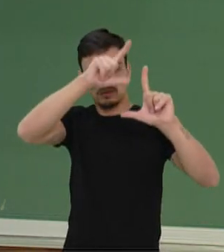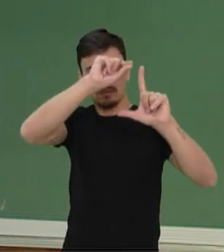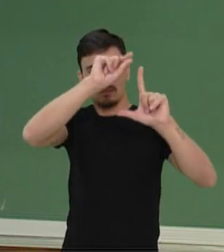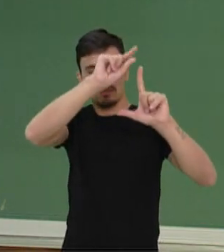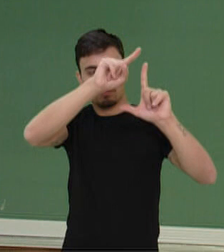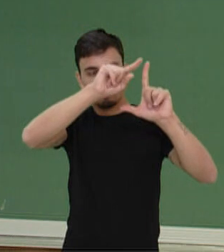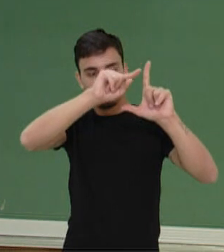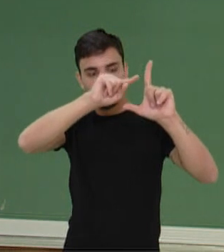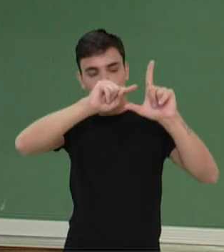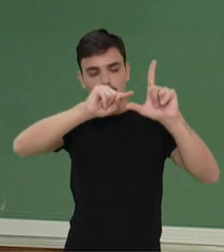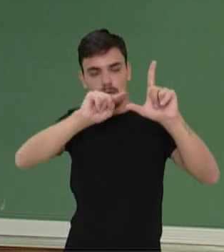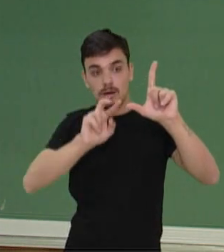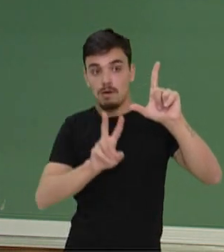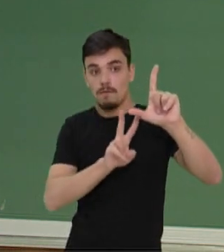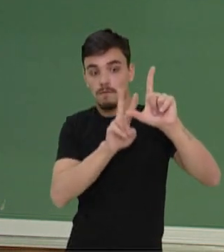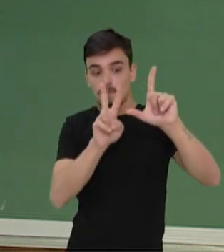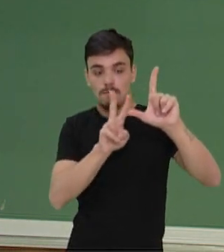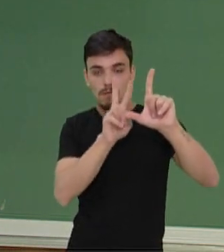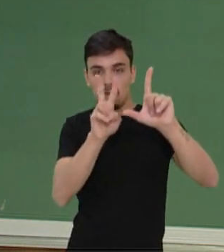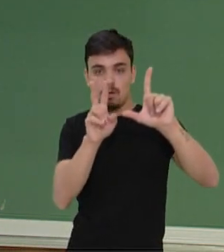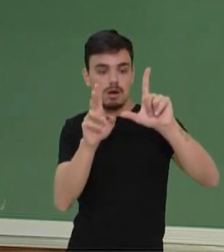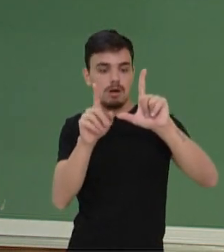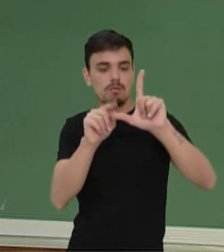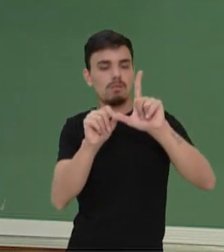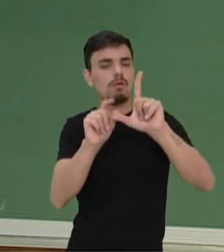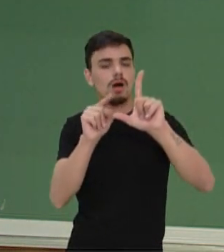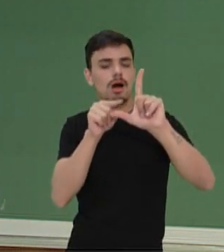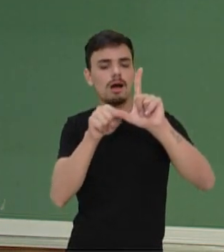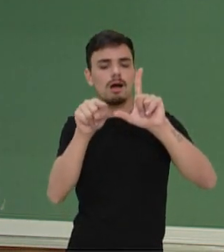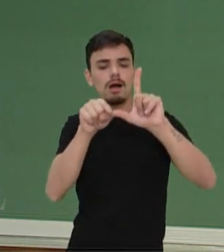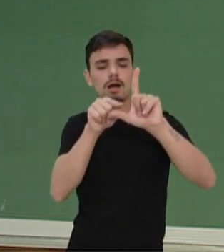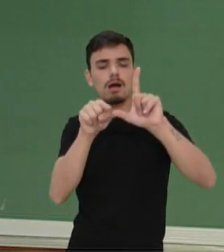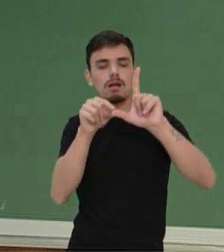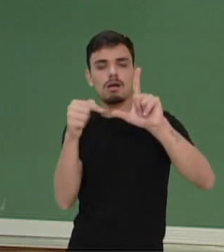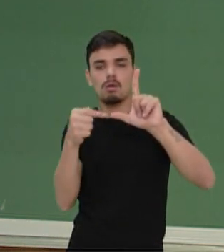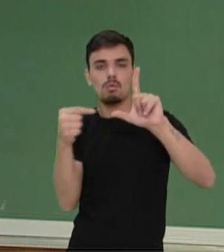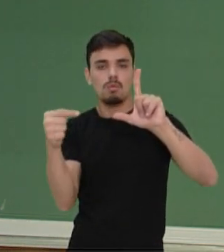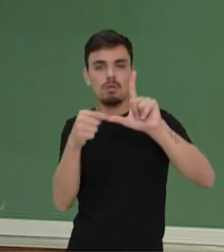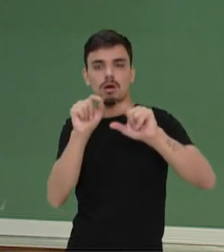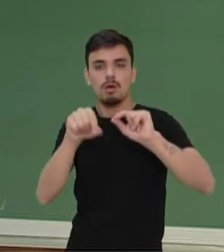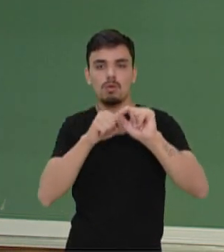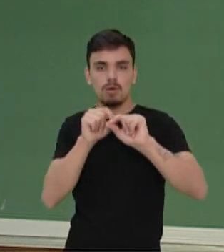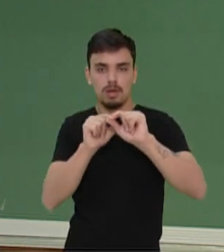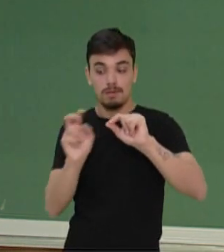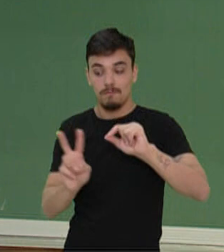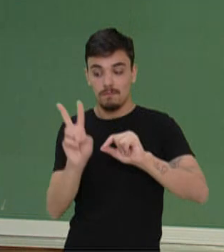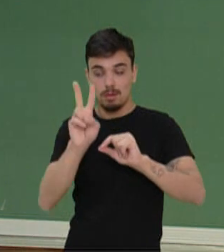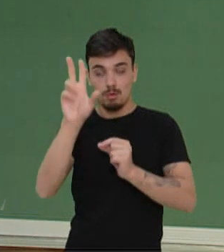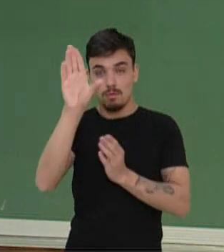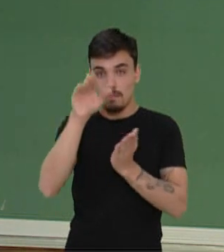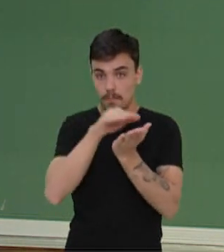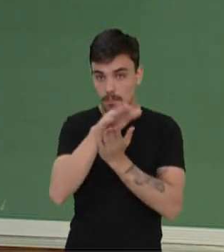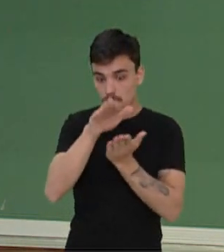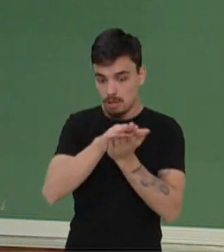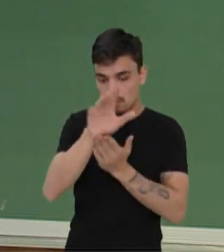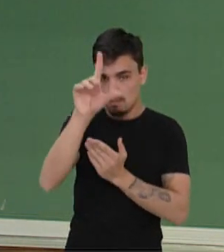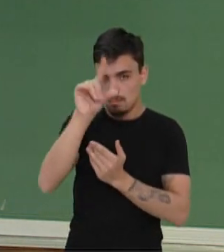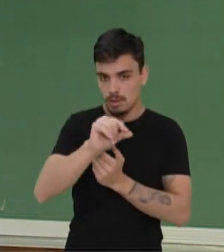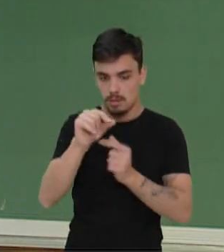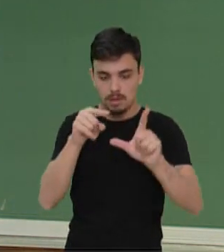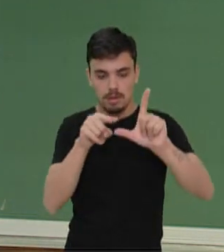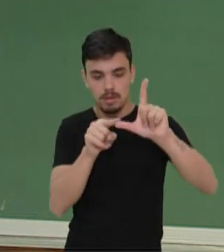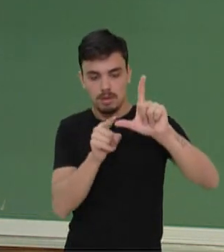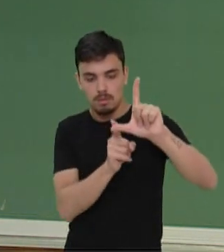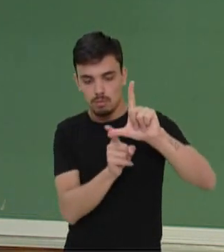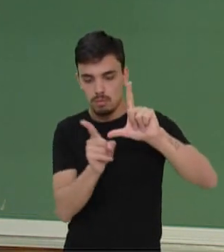valor. Então, aqui eu encontro o meu custo mínimo, certo? O custo está diminuindo até chegar aqui. A partir daqui, o custo volta a subir,